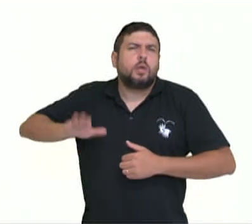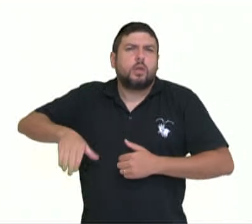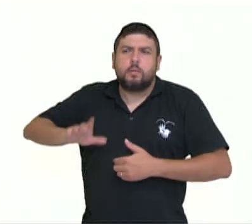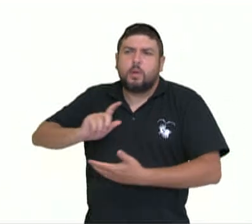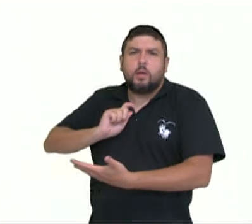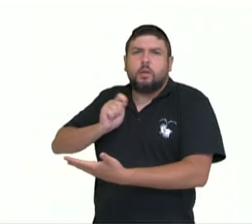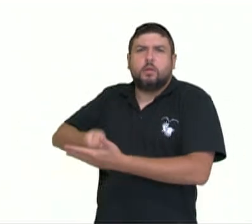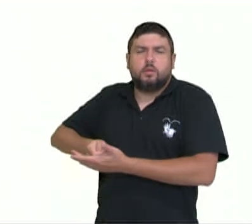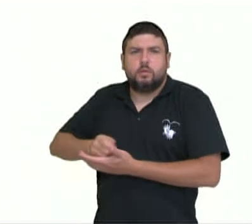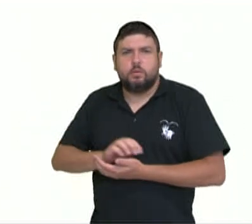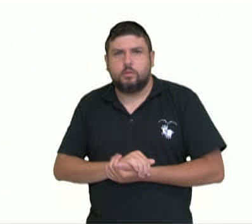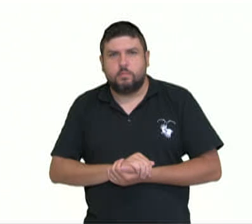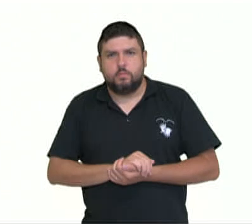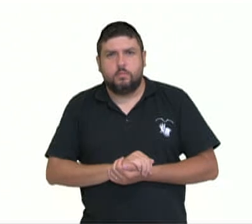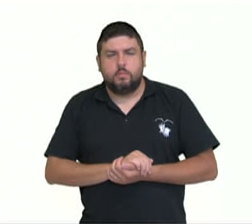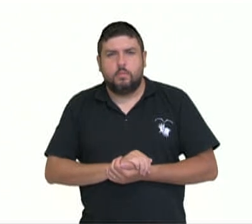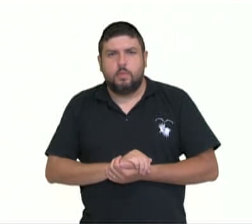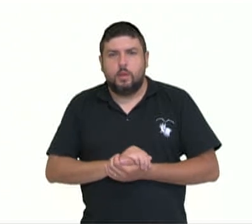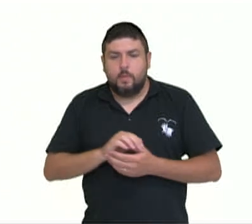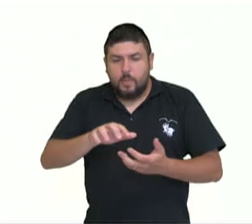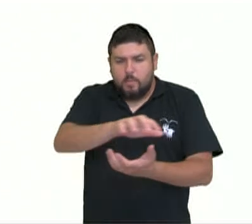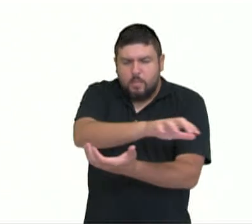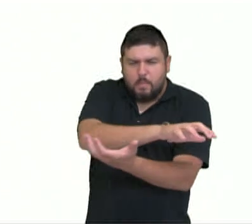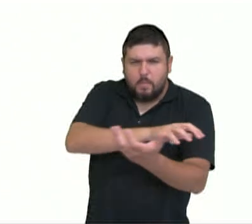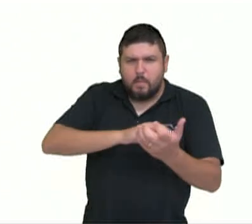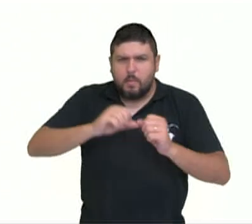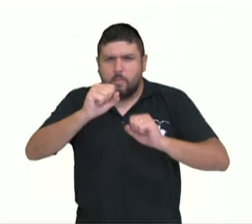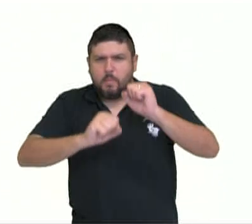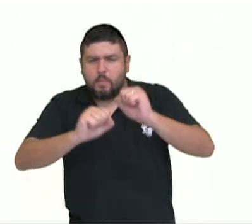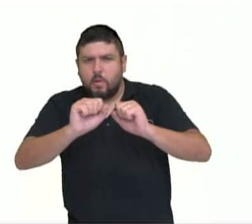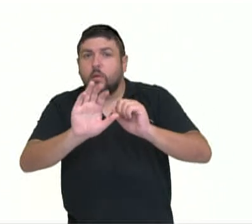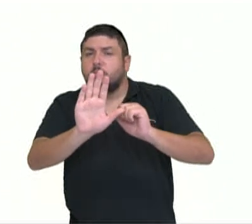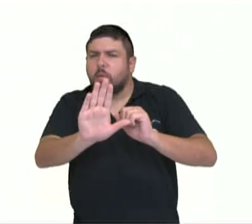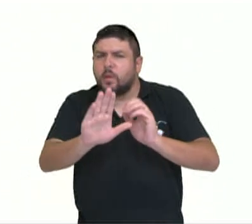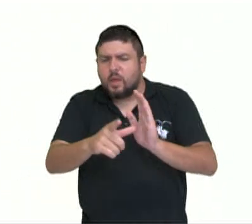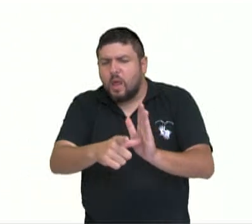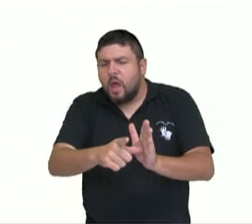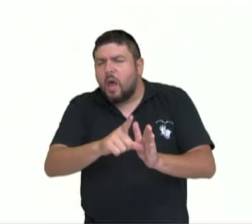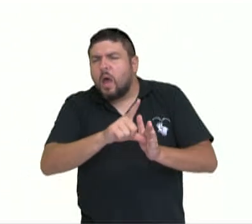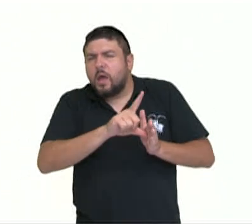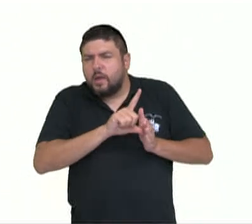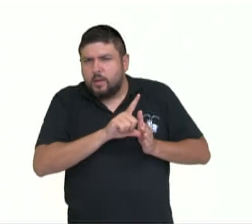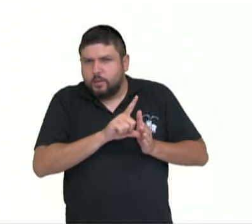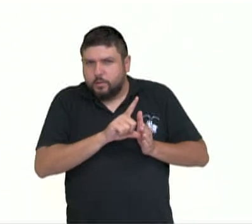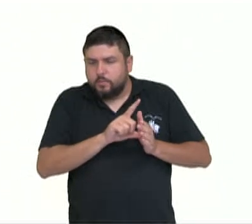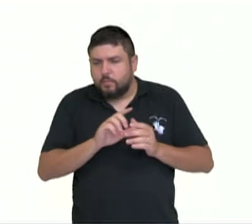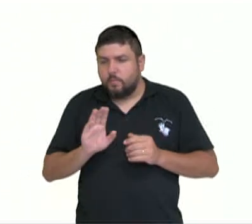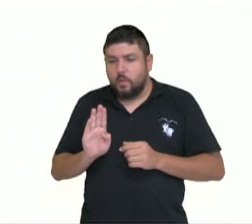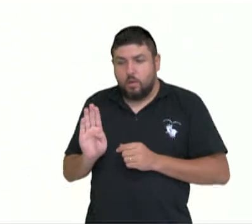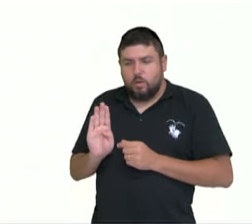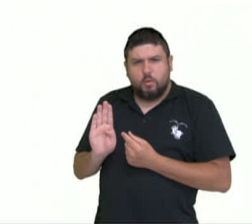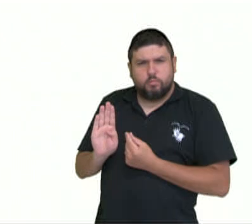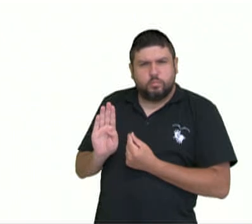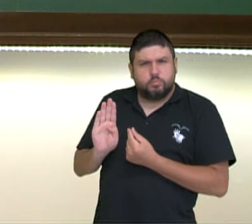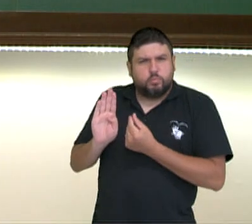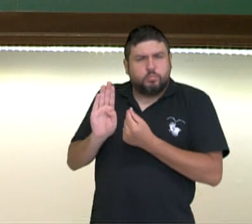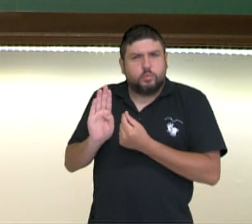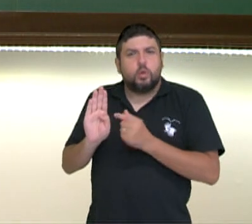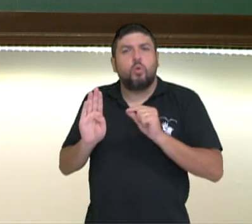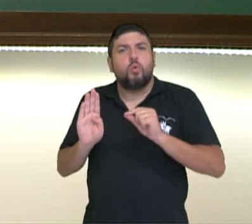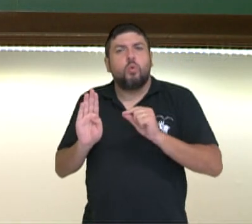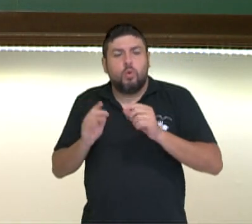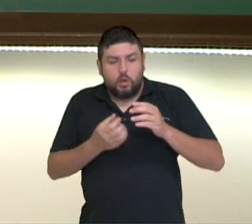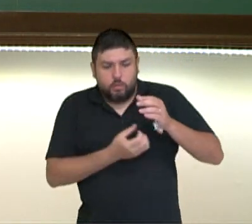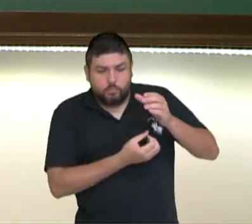de acontecer a Revolução Industrial, vai rolar o seguinte: os burgueses, beneficiados por uma lei criada